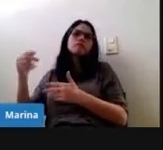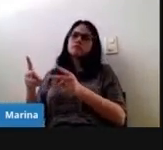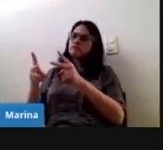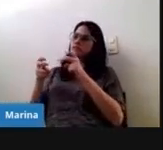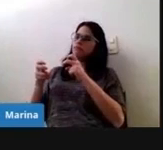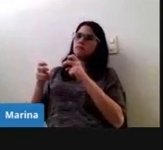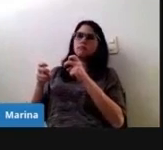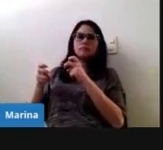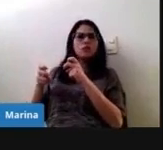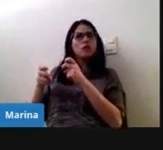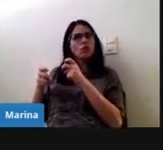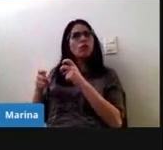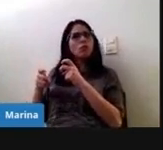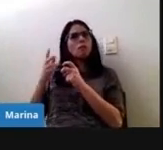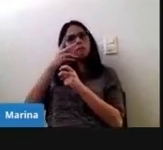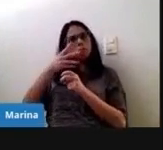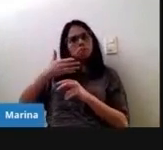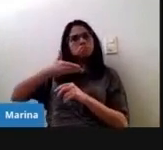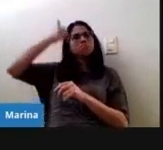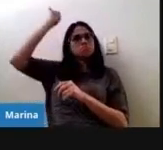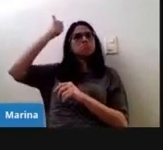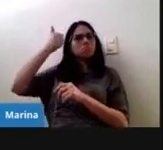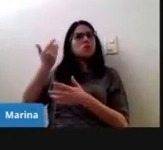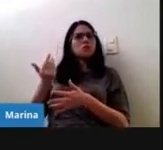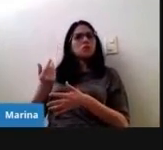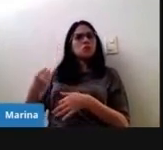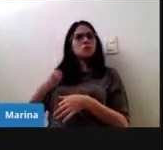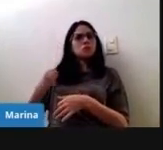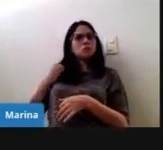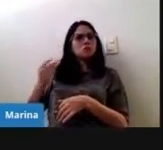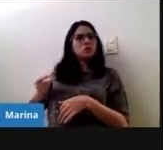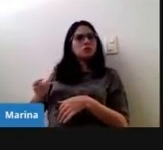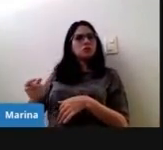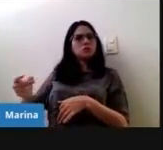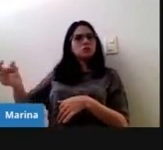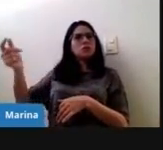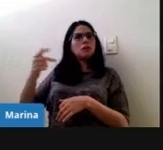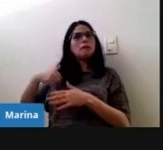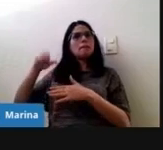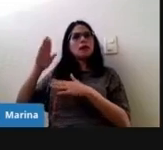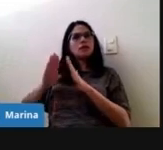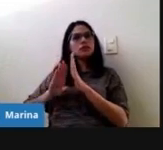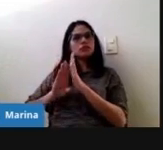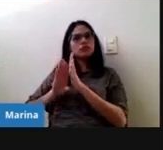uma significante melhora em relação à expectativa de vida. E isso a gente